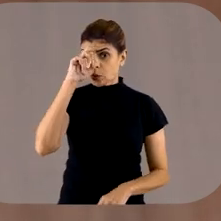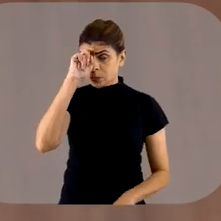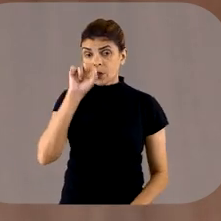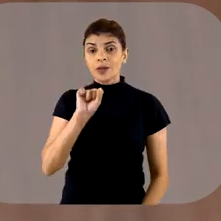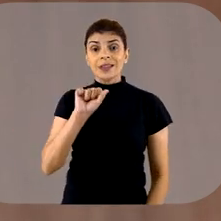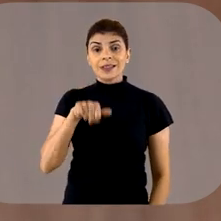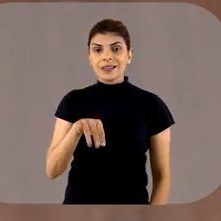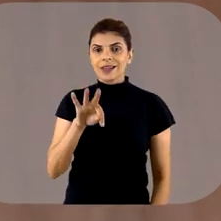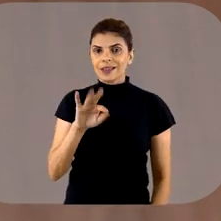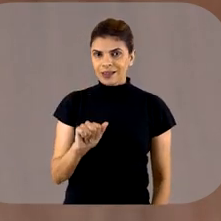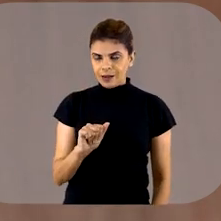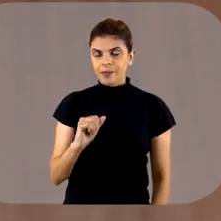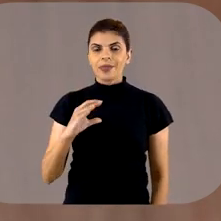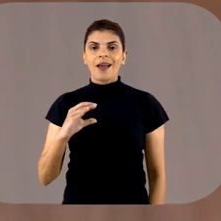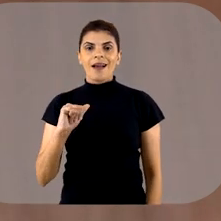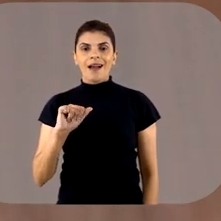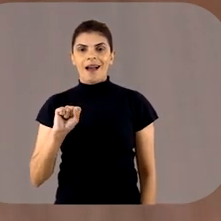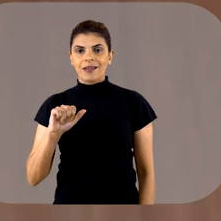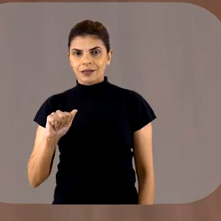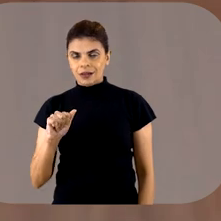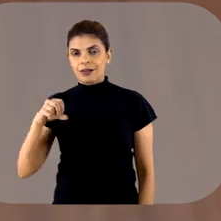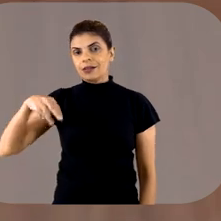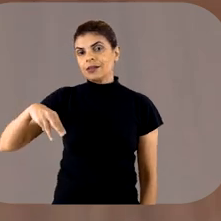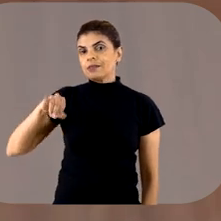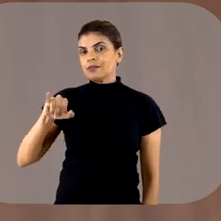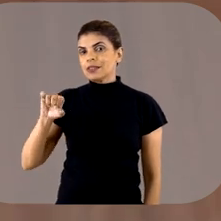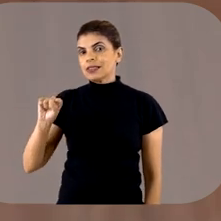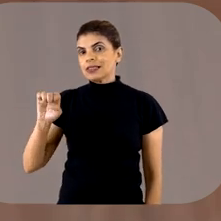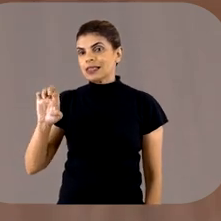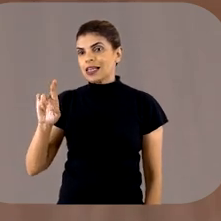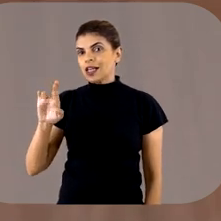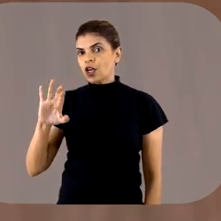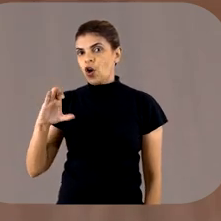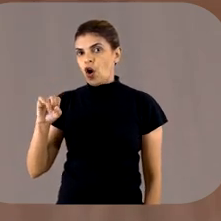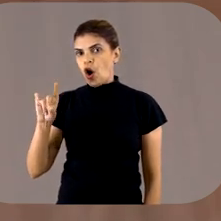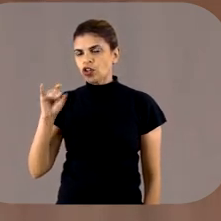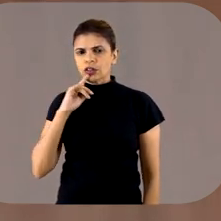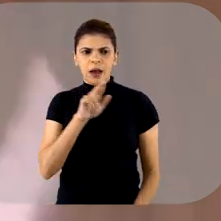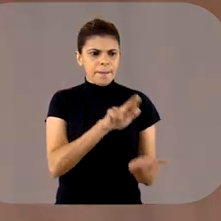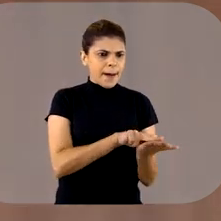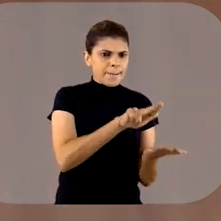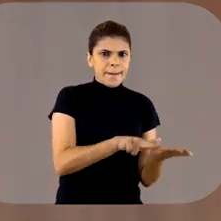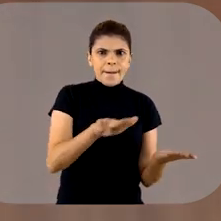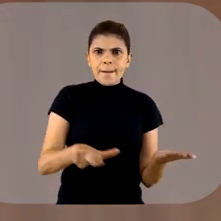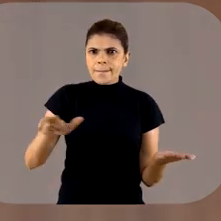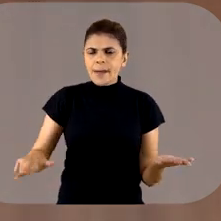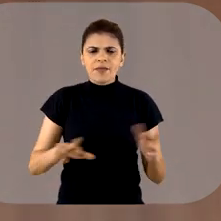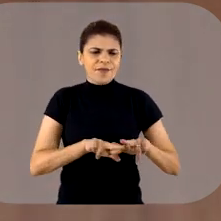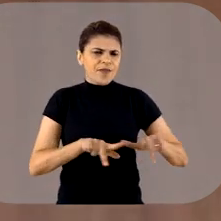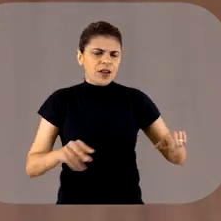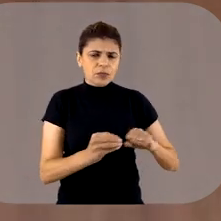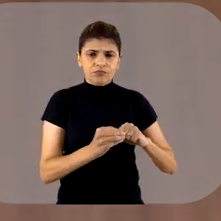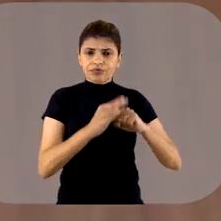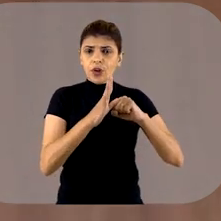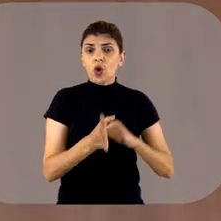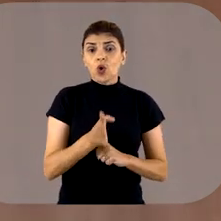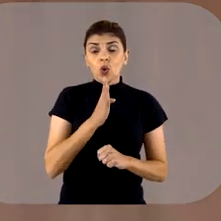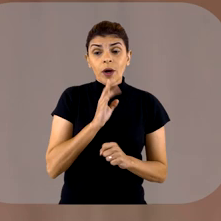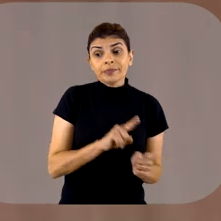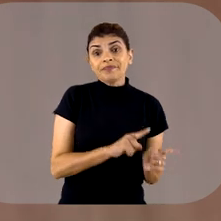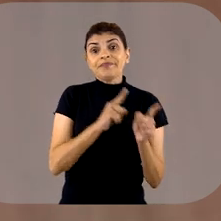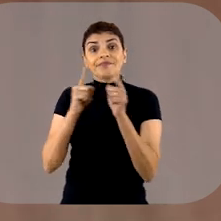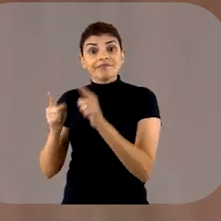Hospital da Santa Casa de de de Misericórdia onde ali se terão várias clínicas médicas várias enfermarias onde se irá produzir grande parte desse conhecimento